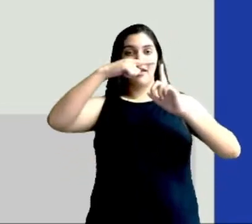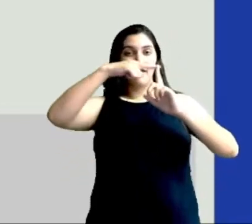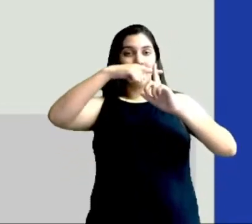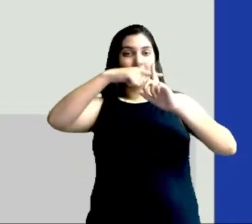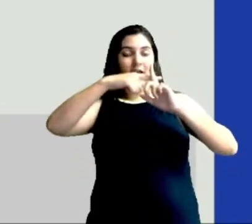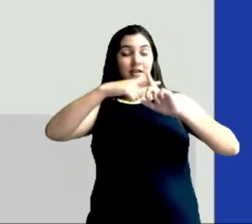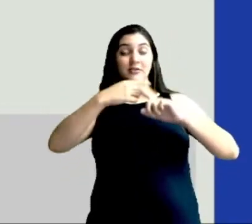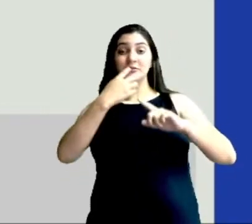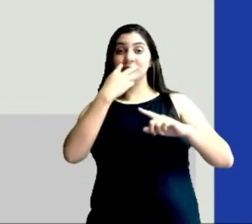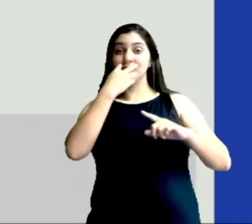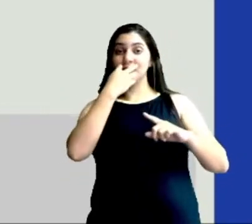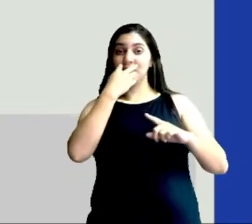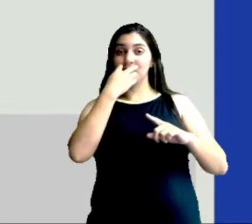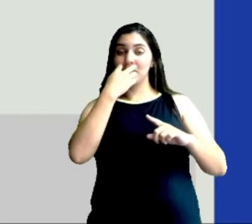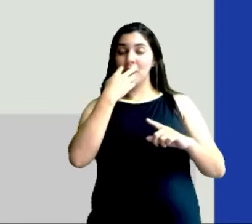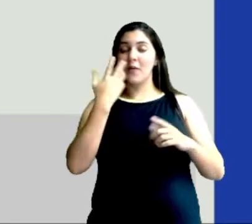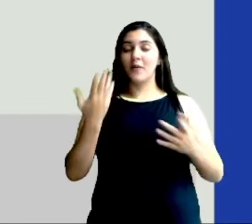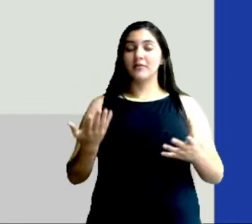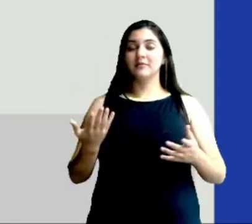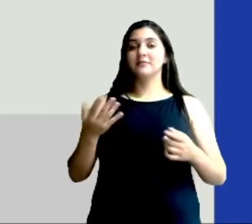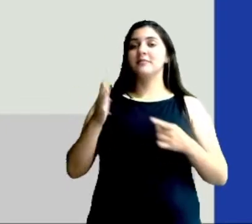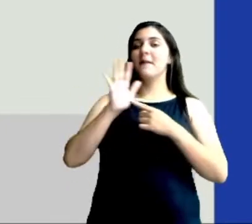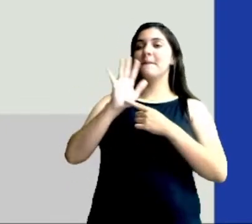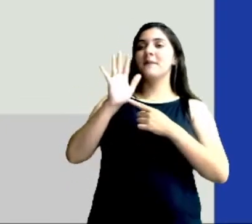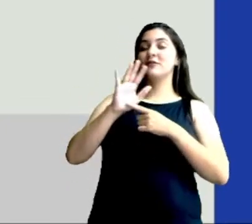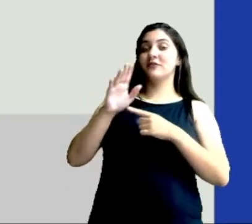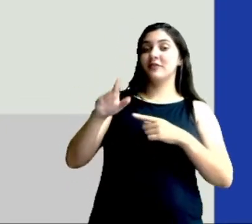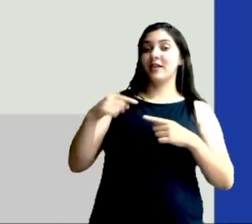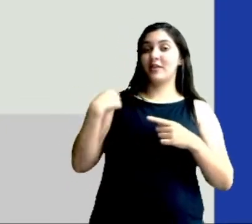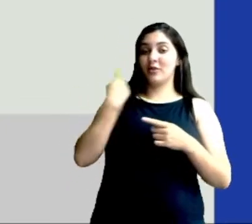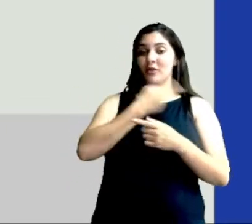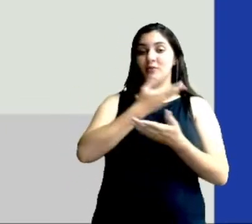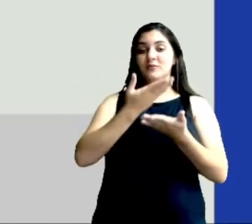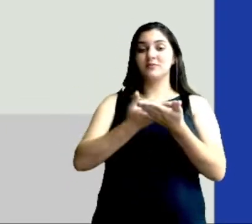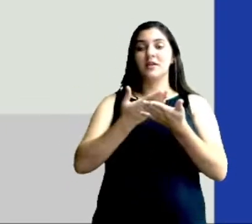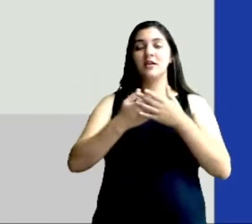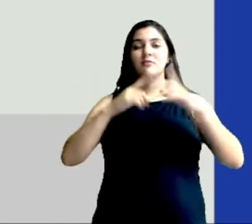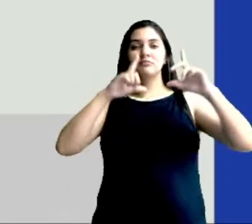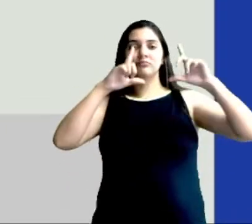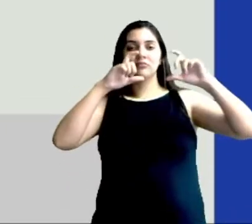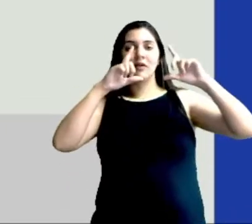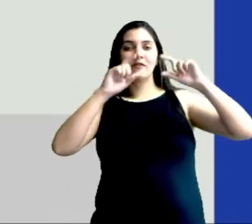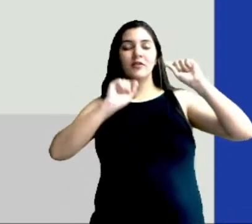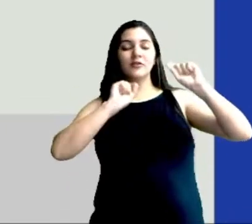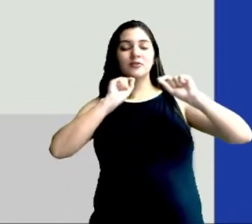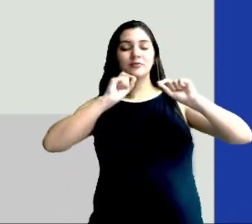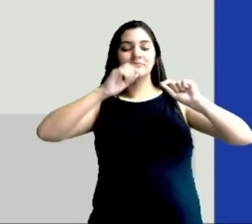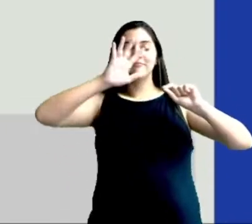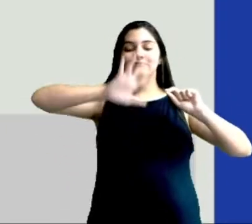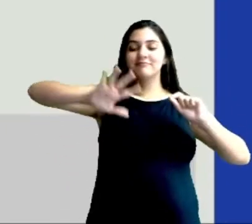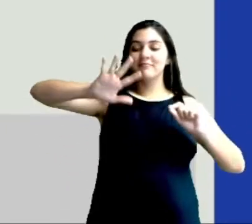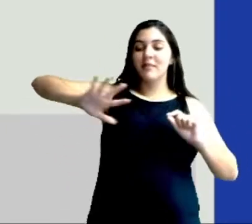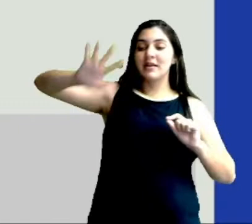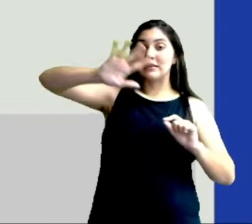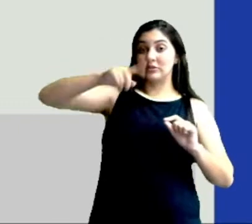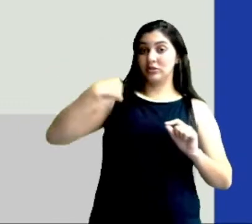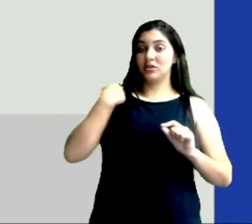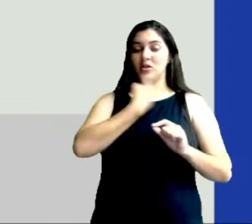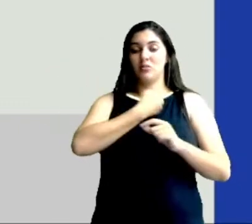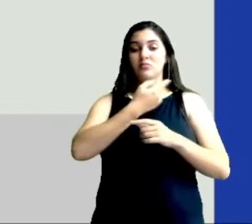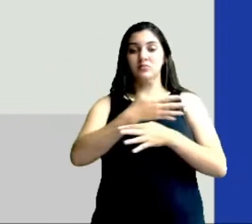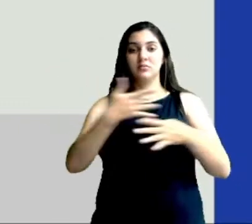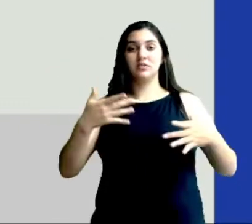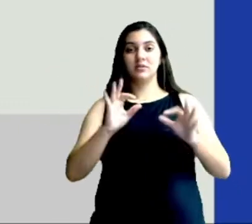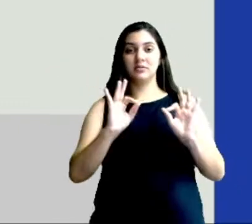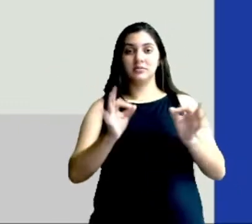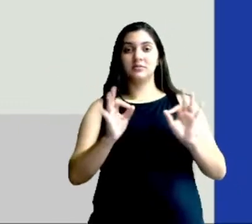Antão. Eu trouxe aí para a gente abrir a nossa aula já uma foto, né, uma paisagem aqui da nossa cidade,